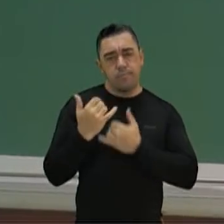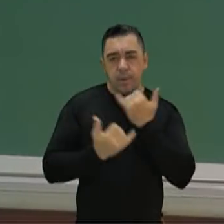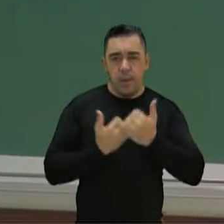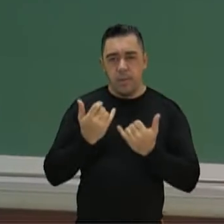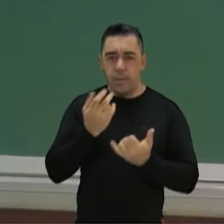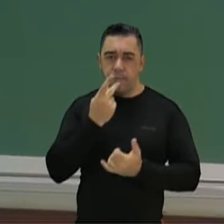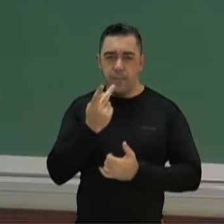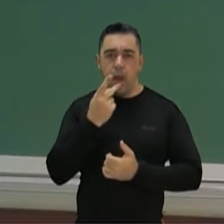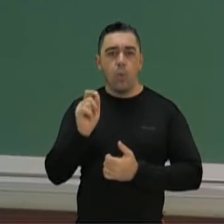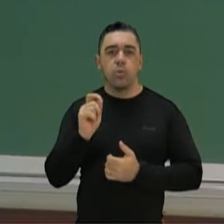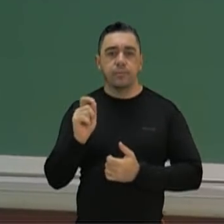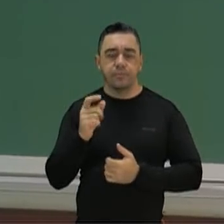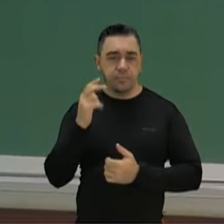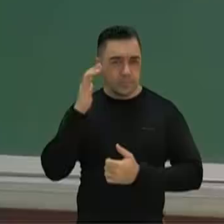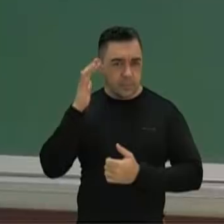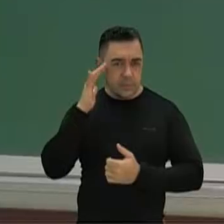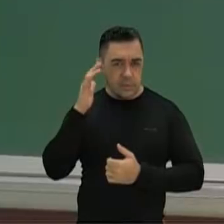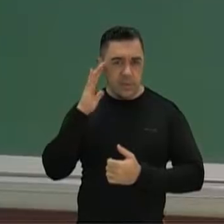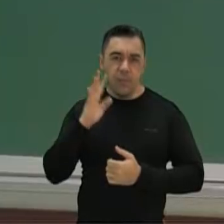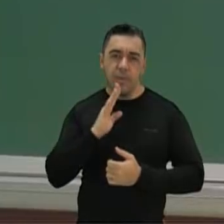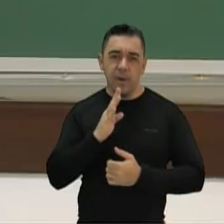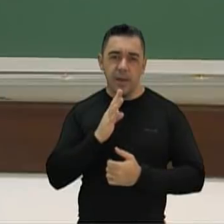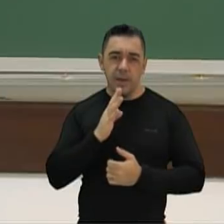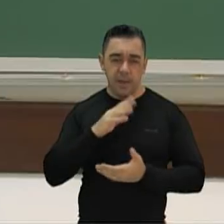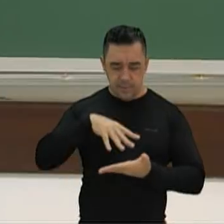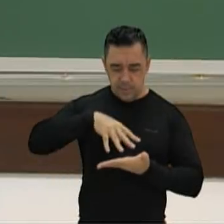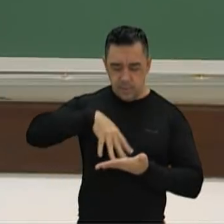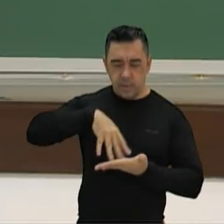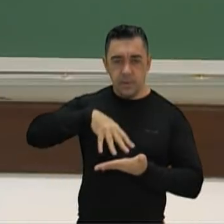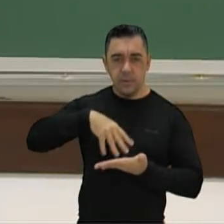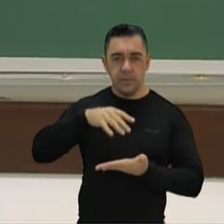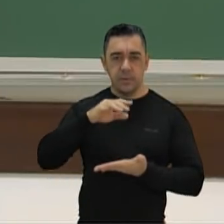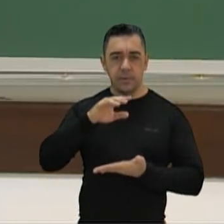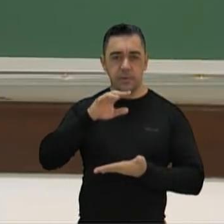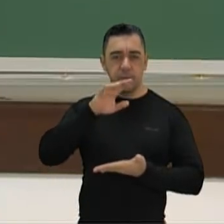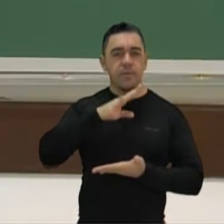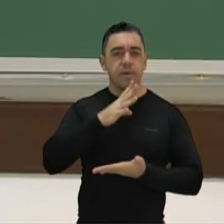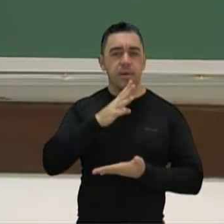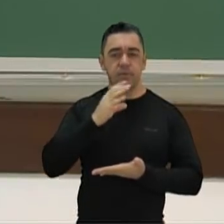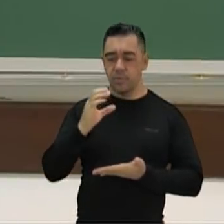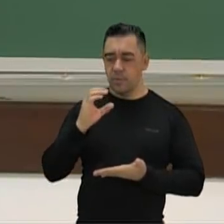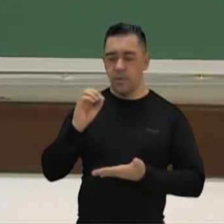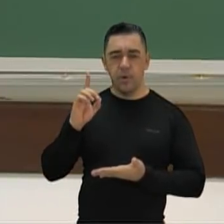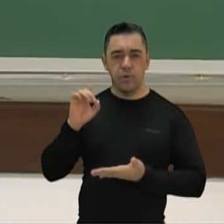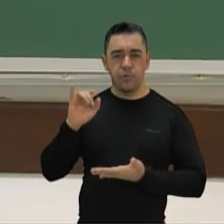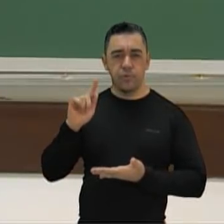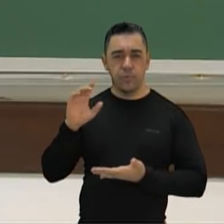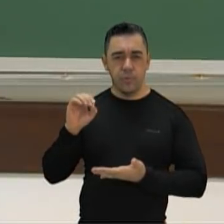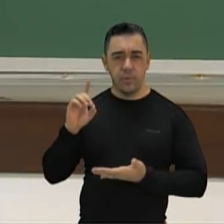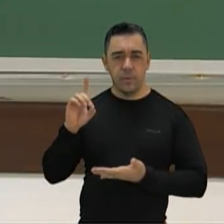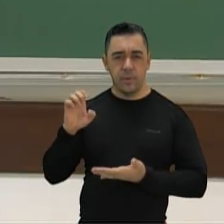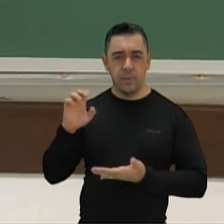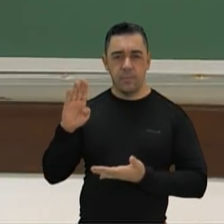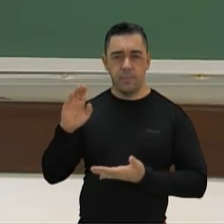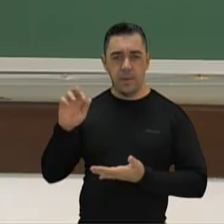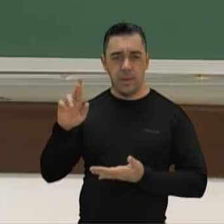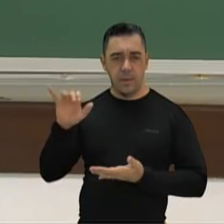nosso código de barras. É o nosso código de barras que tem guardado lá todas as